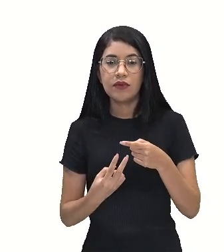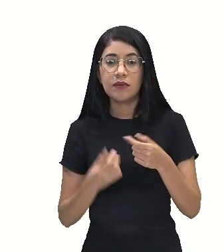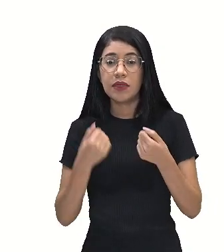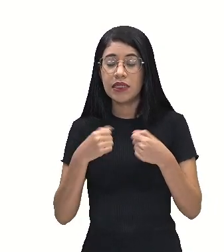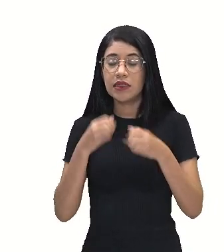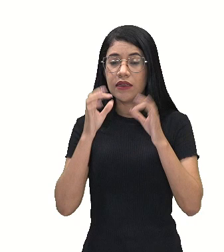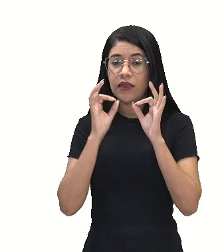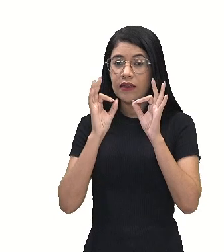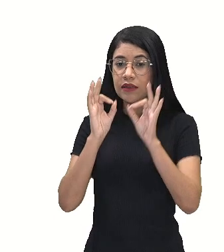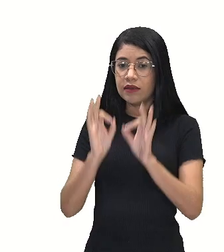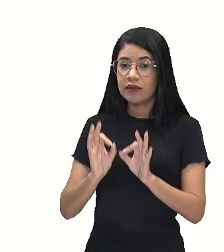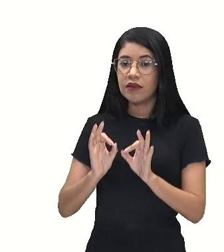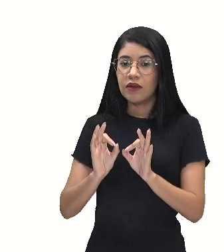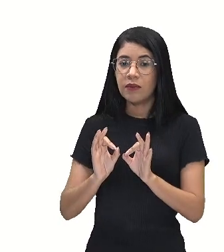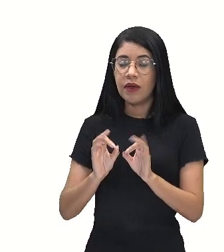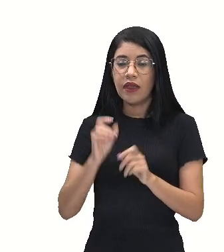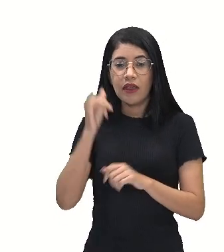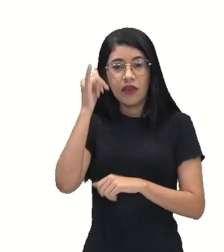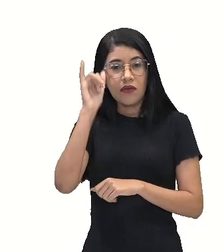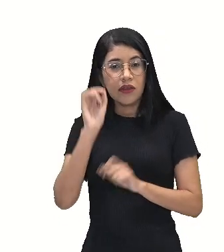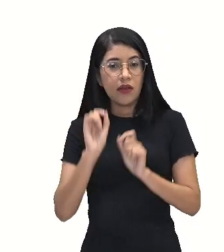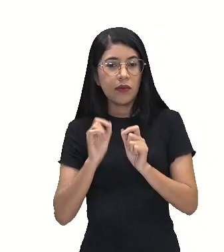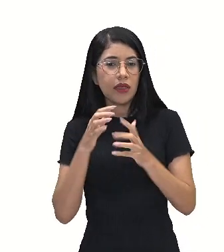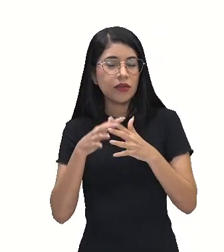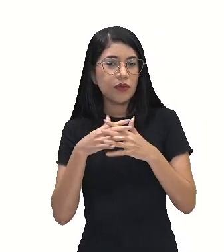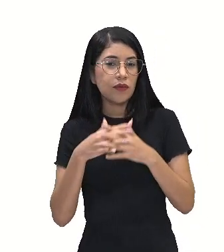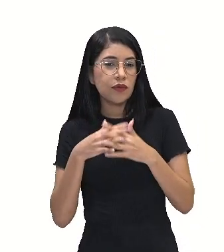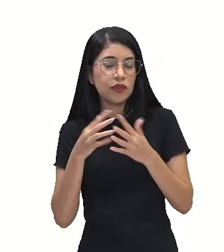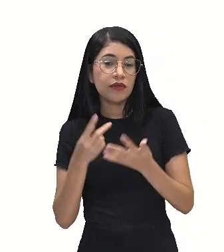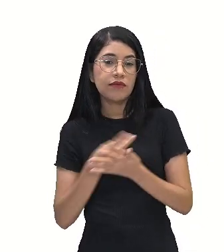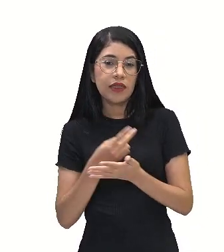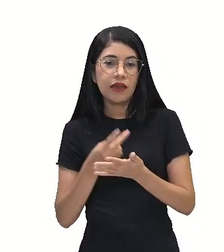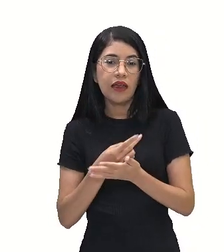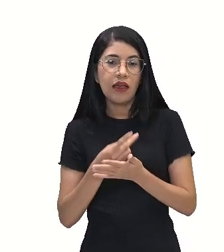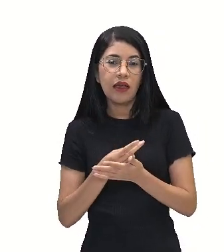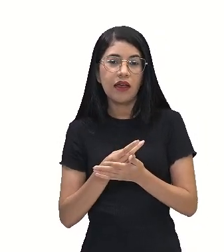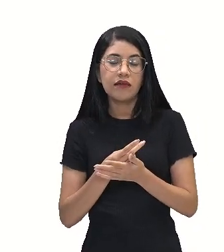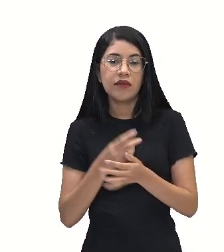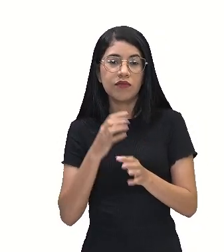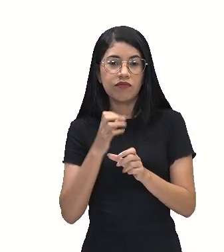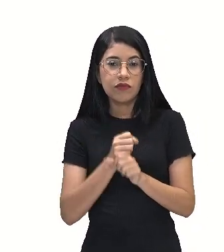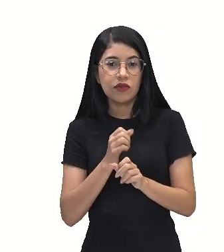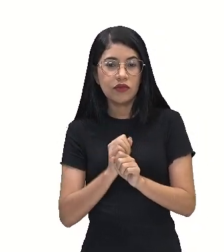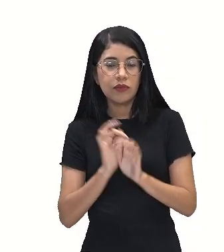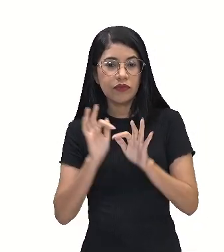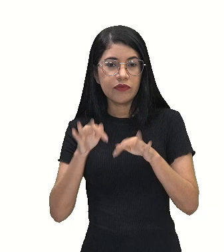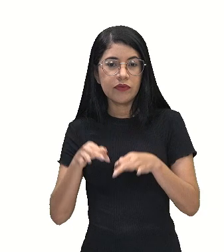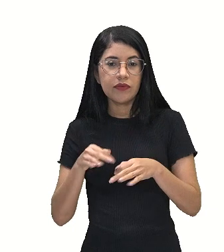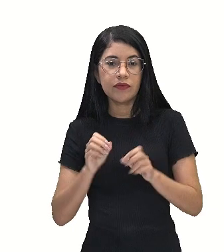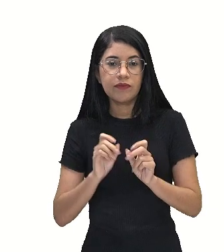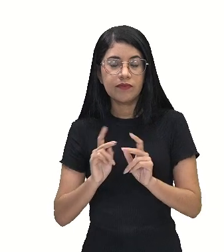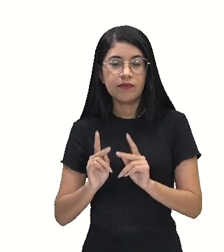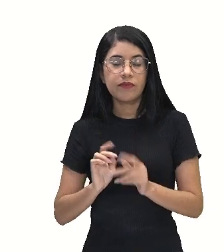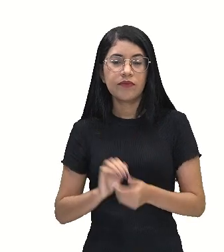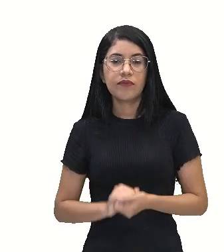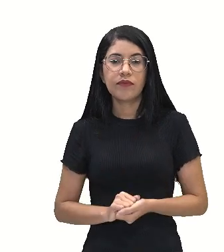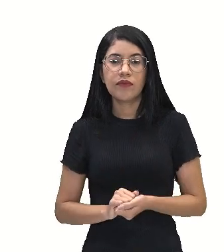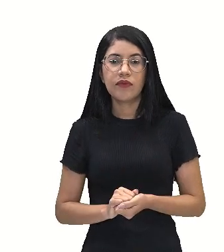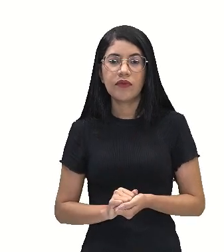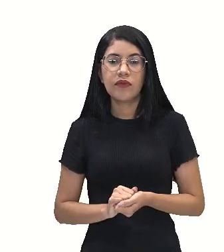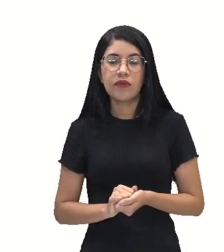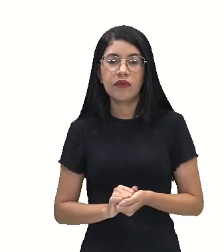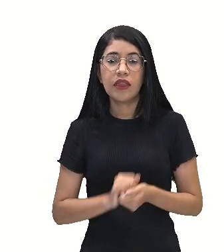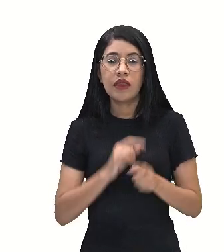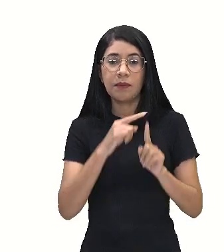aqui, pessoal, para não cometer equívocos na hora de efetuar a operação. Os sinais são